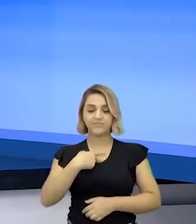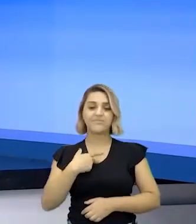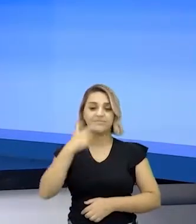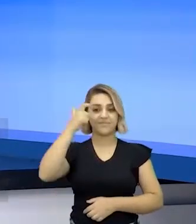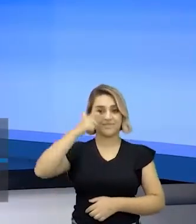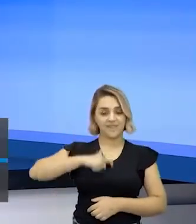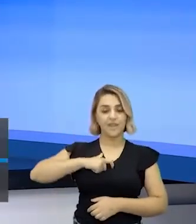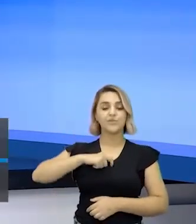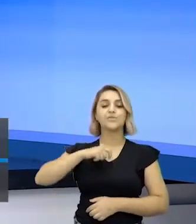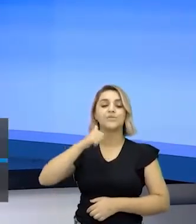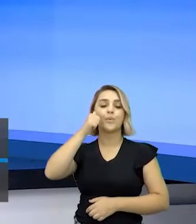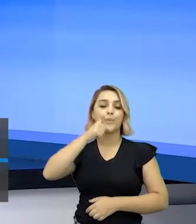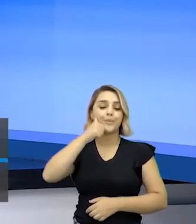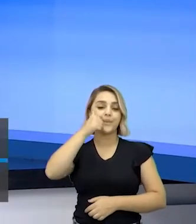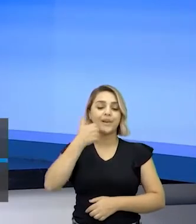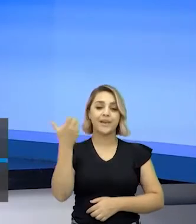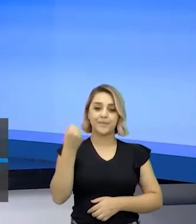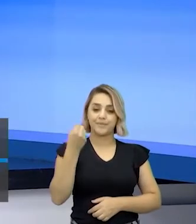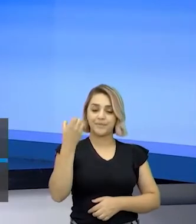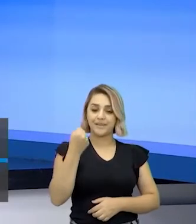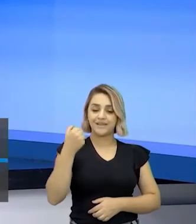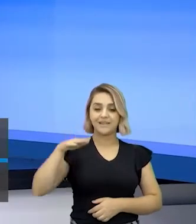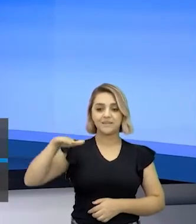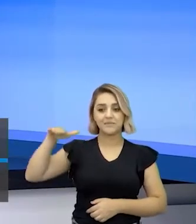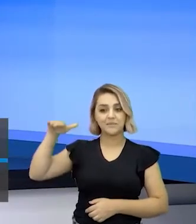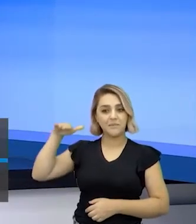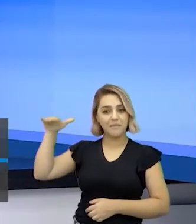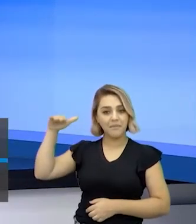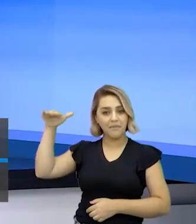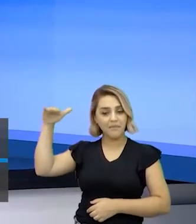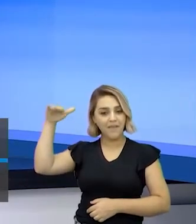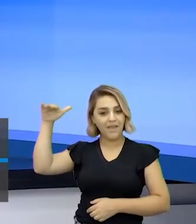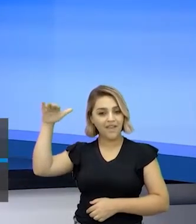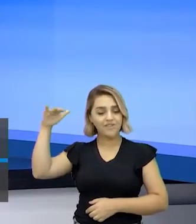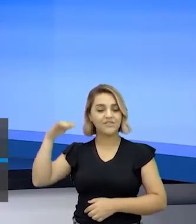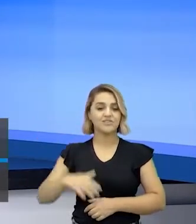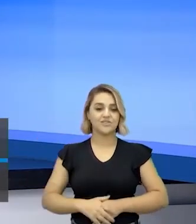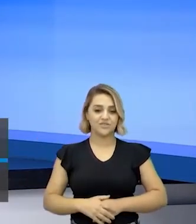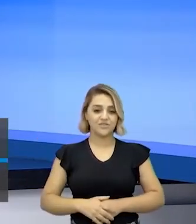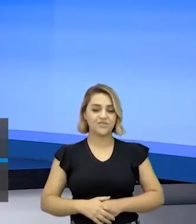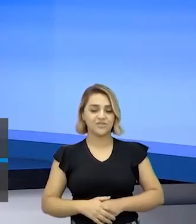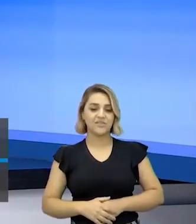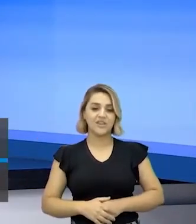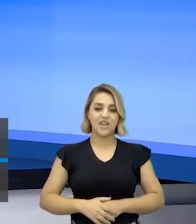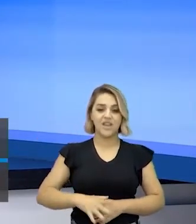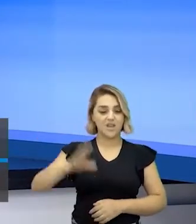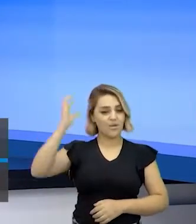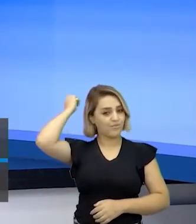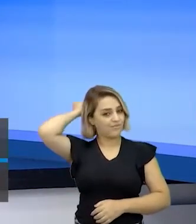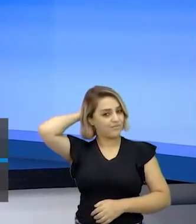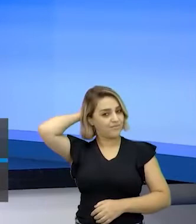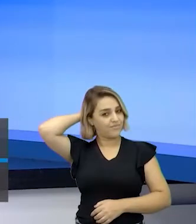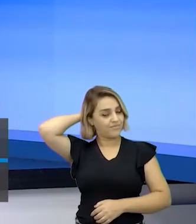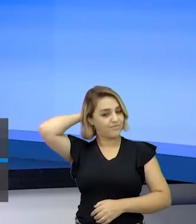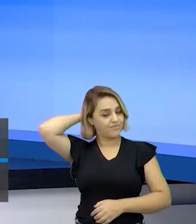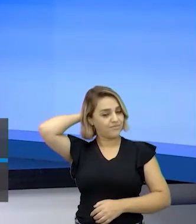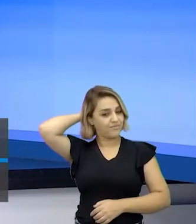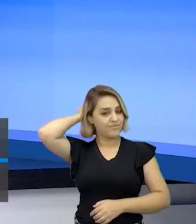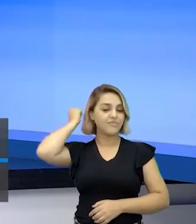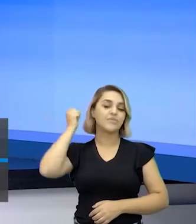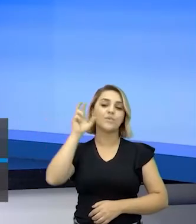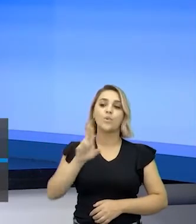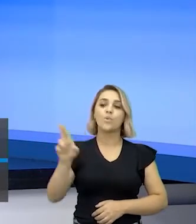estatura mediana, estou de cabelos presos, tipo um rabo de cavalo,